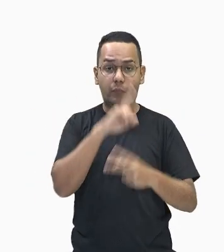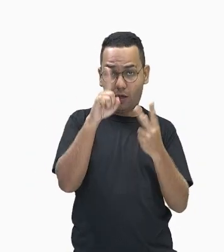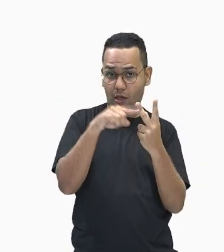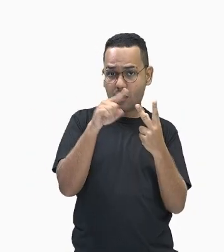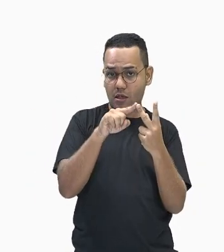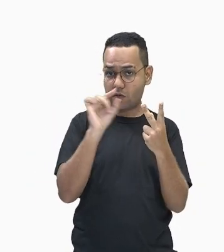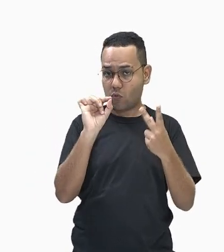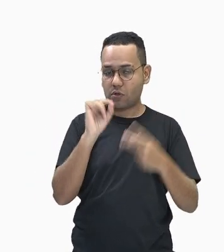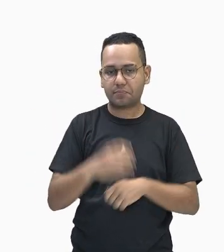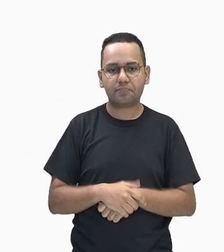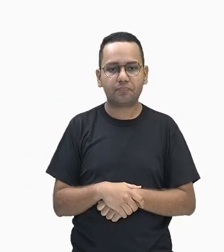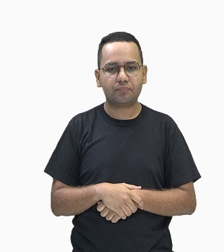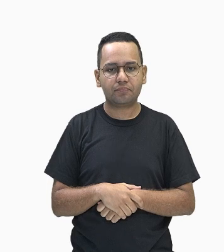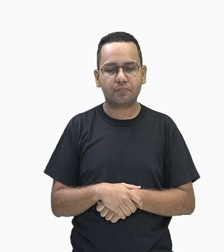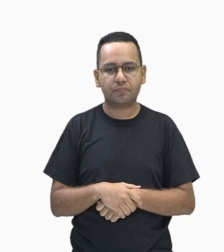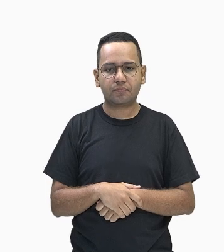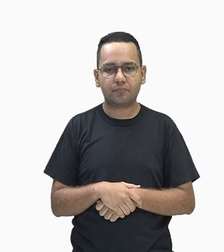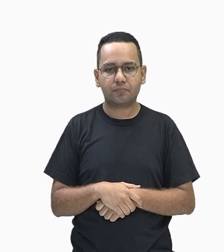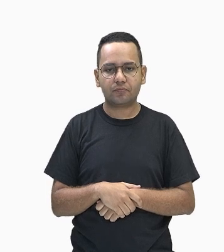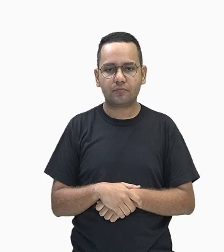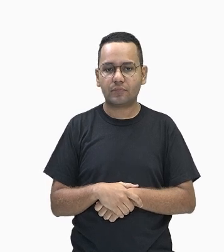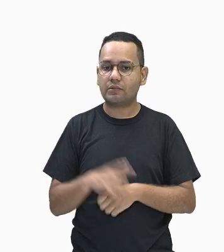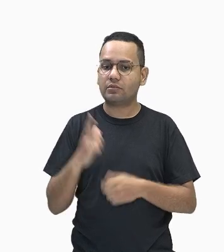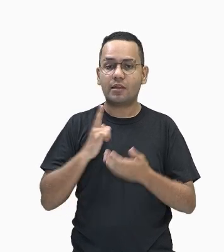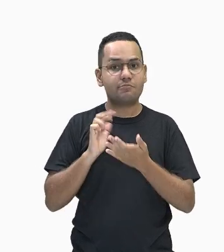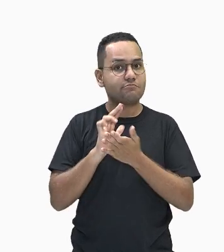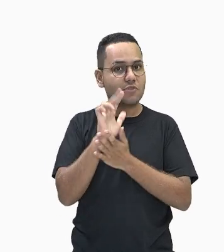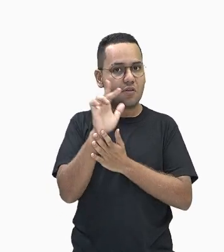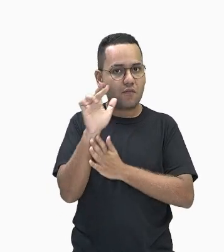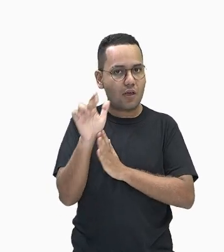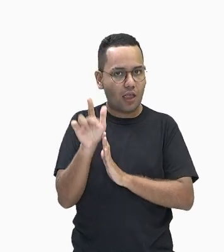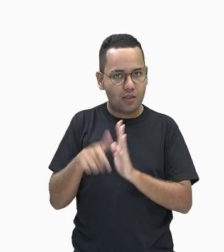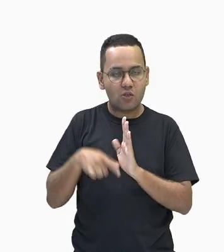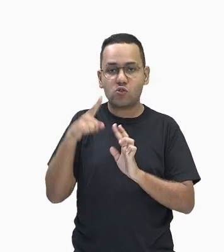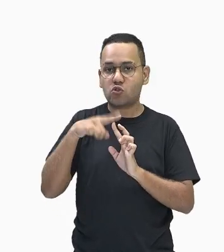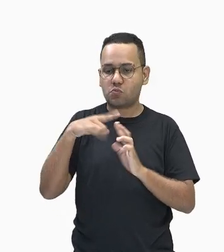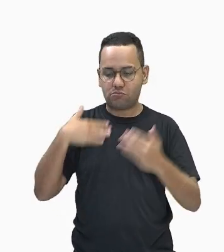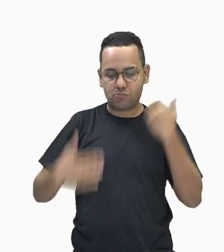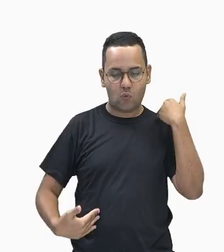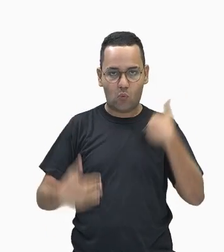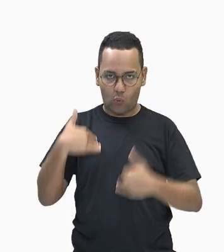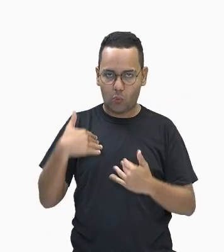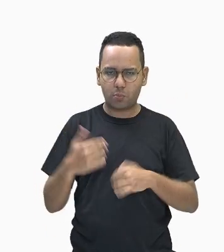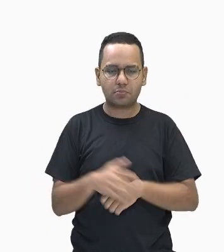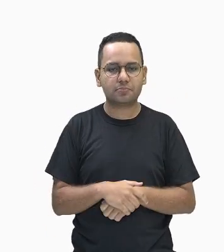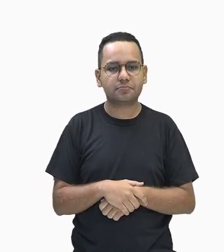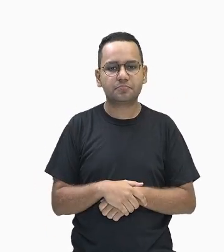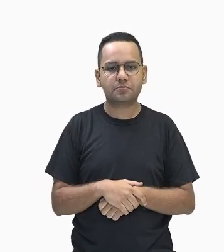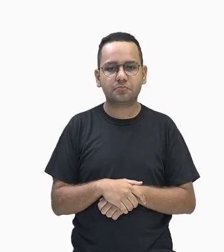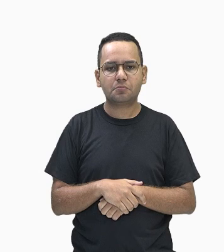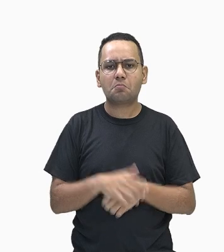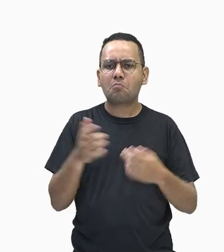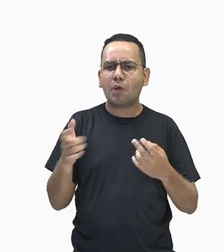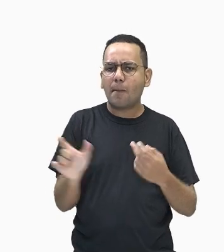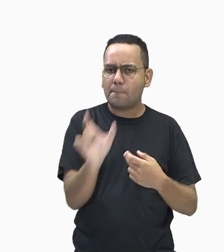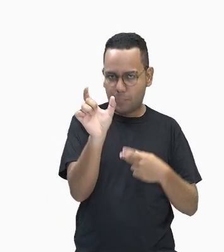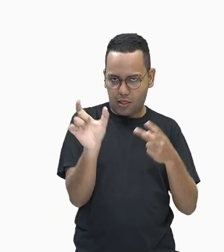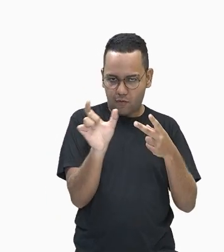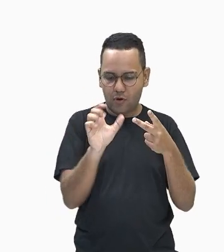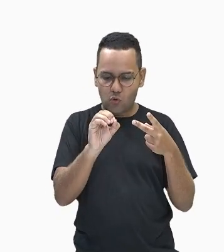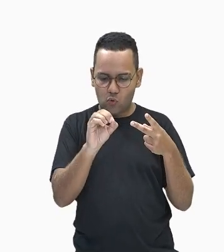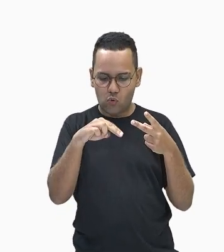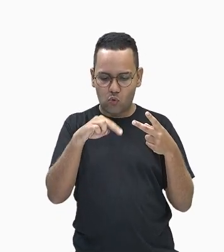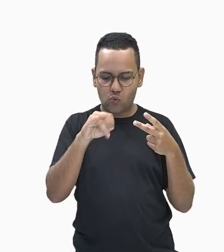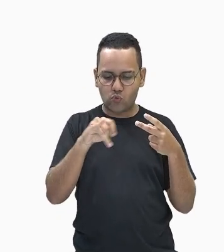conjuntivo, nós temos ele de vários tipos no nosso organismo. Pensem nessa palavra conjuntivo,